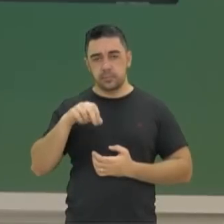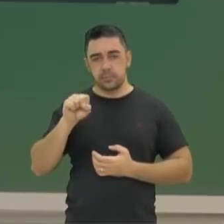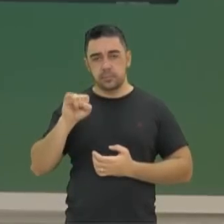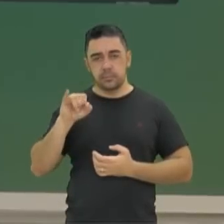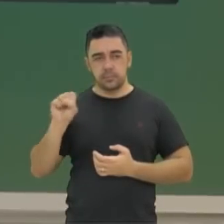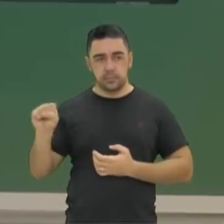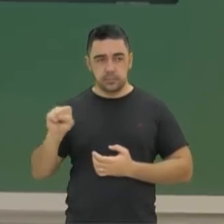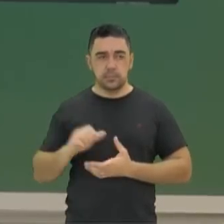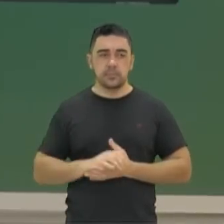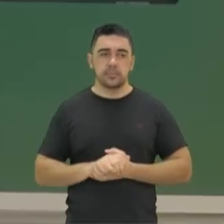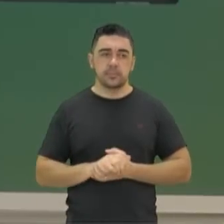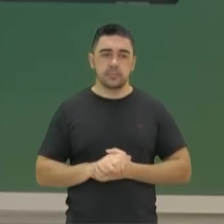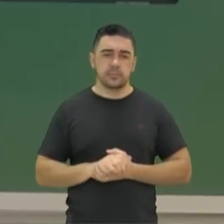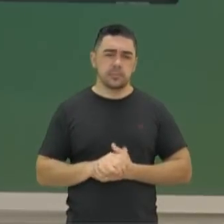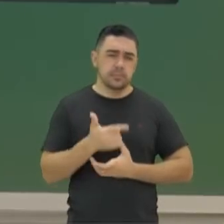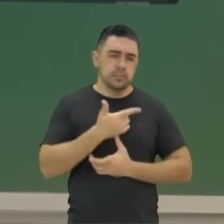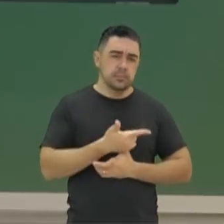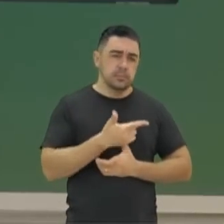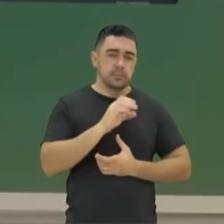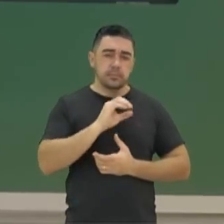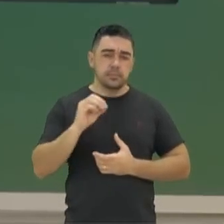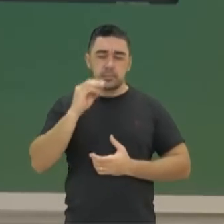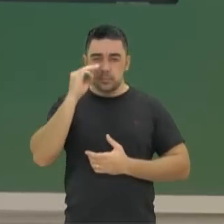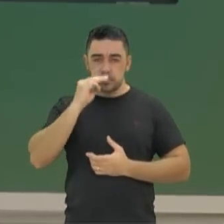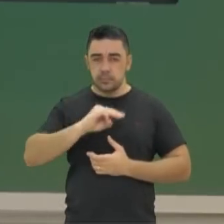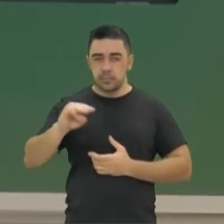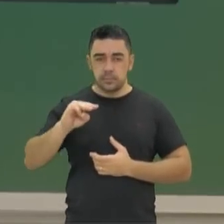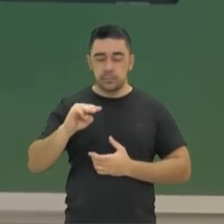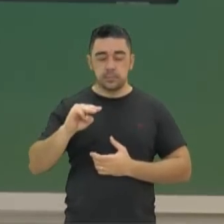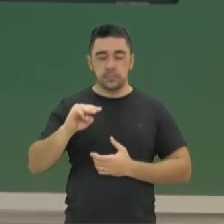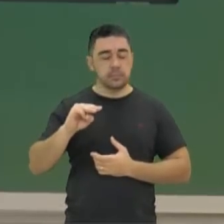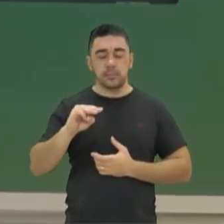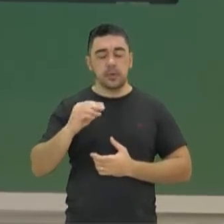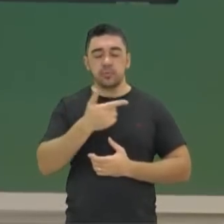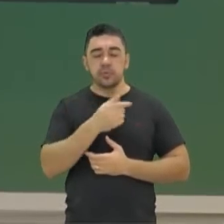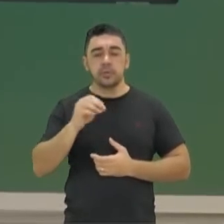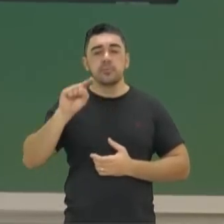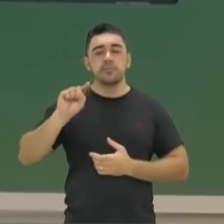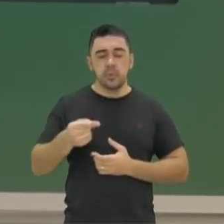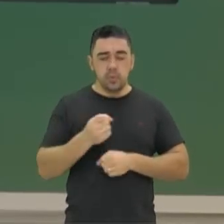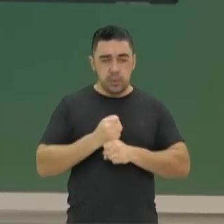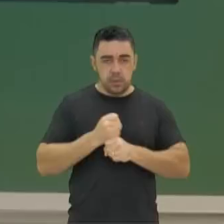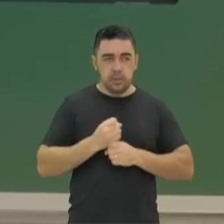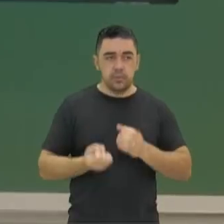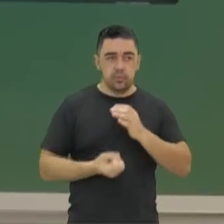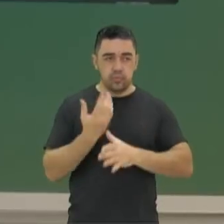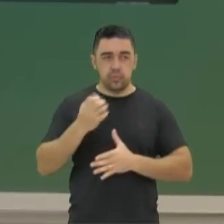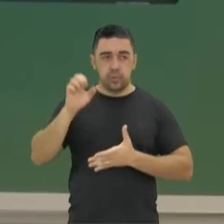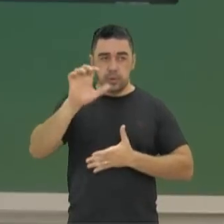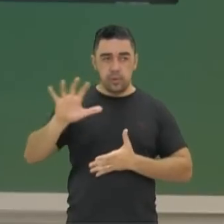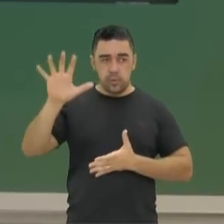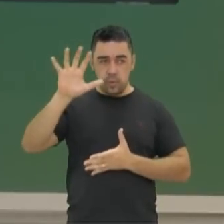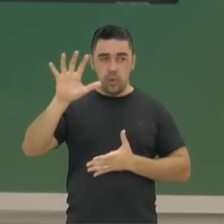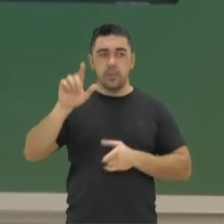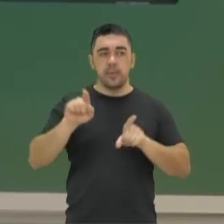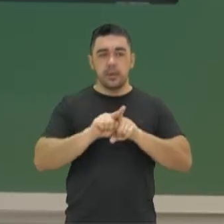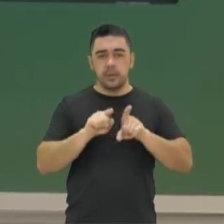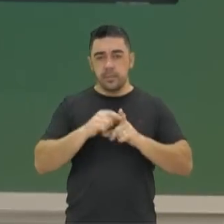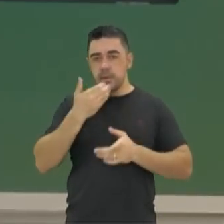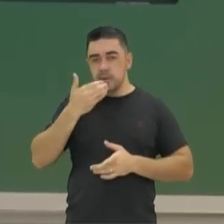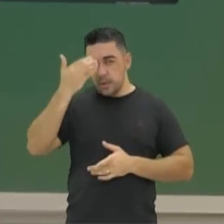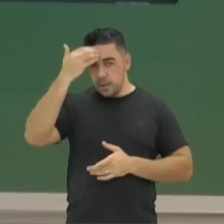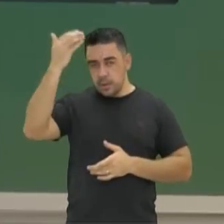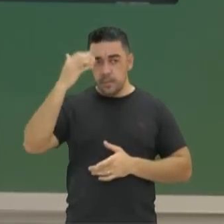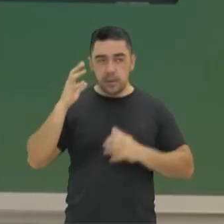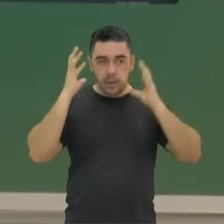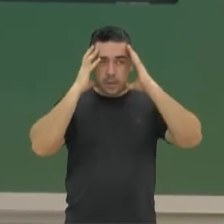neandertalenses, olha que nome difícil de falar, 200 mil anos. É também nosso ancestral ali, surgiu na Europa e Oriente Médio, volume